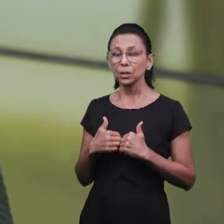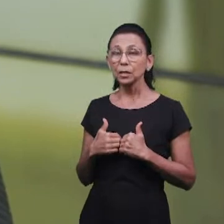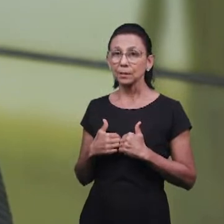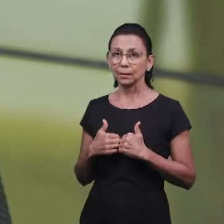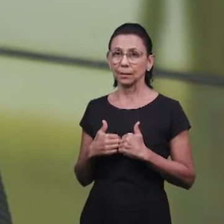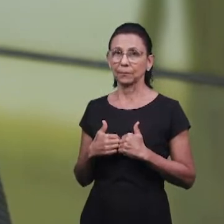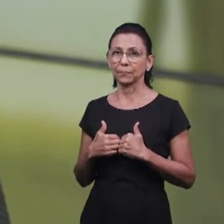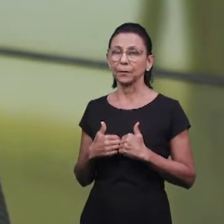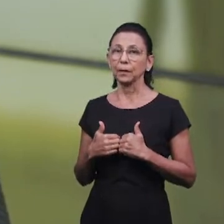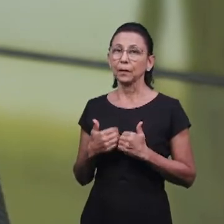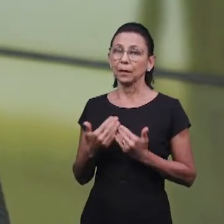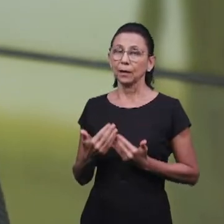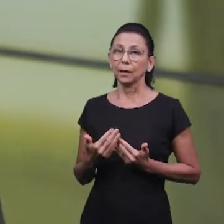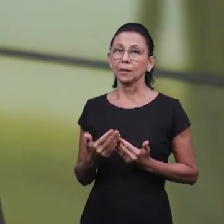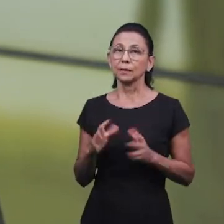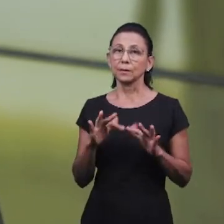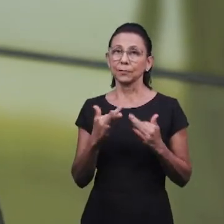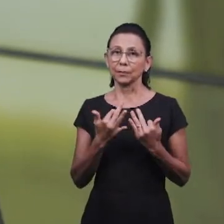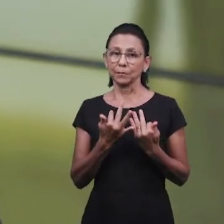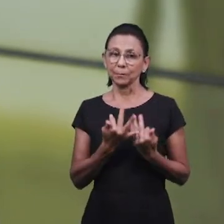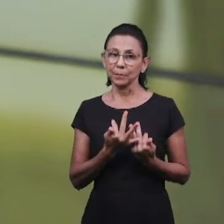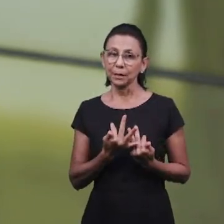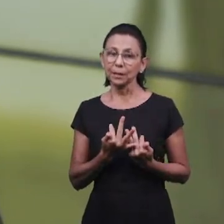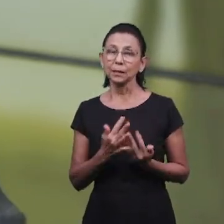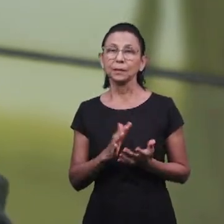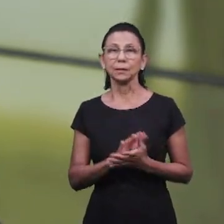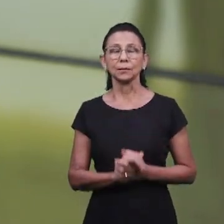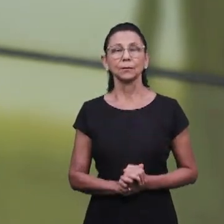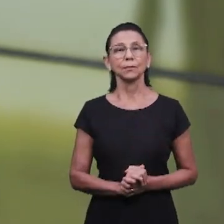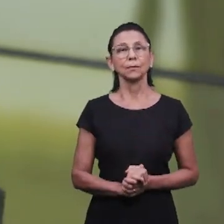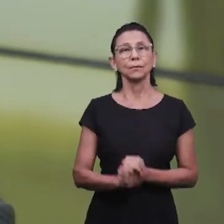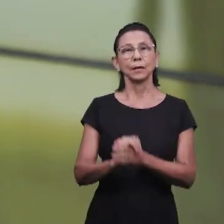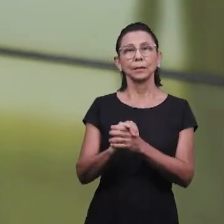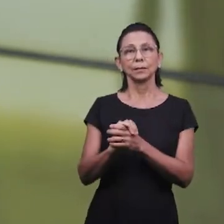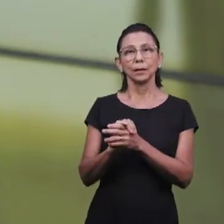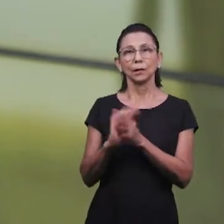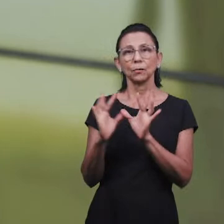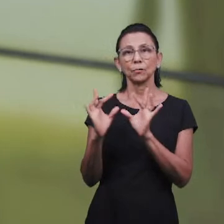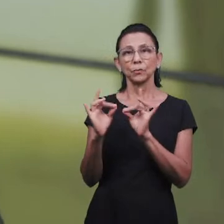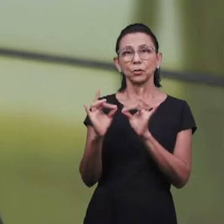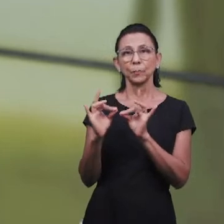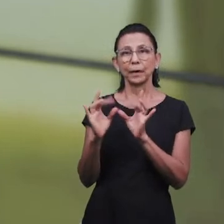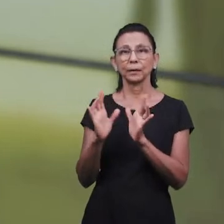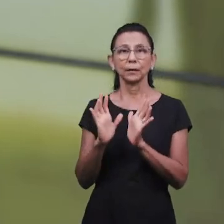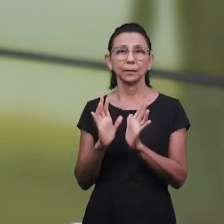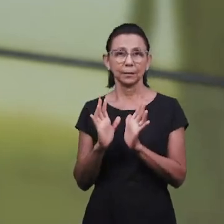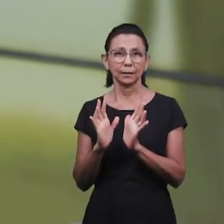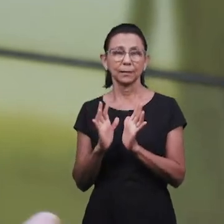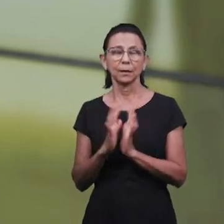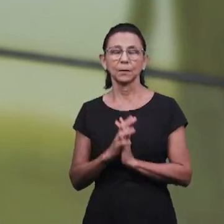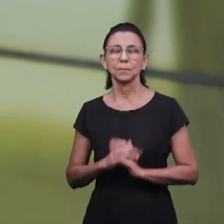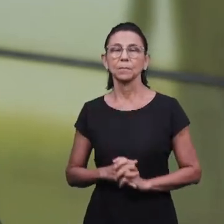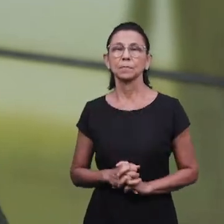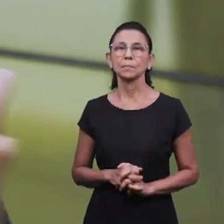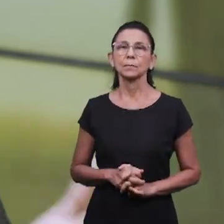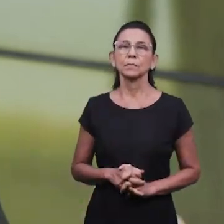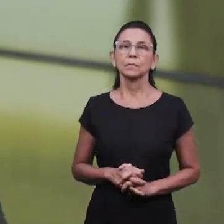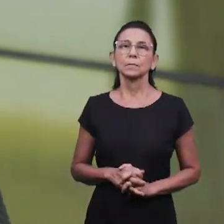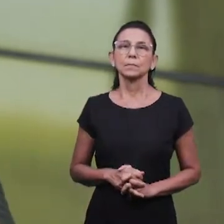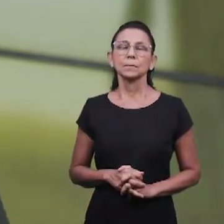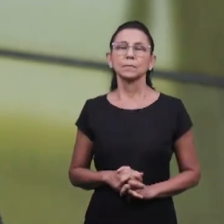expressar comportamentos que vai nos dar indício de avançar ou aguardar. Mas nesse ponto de vista dela